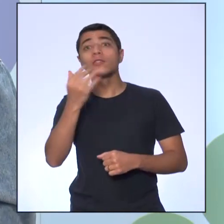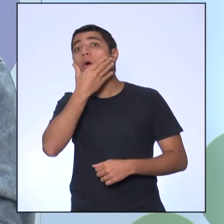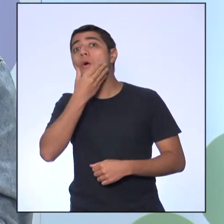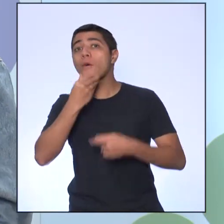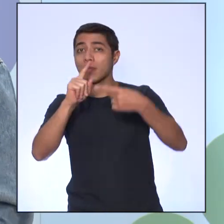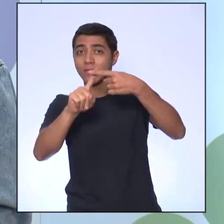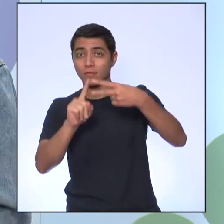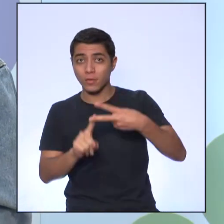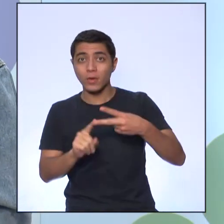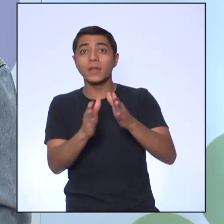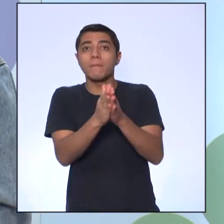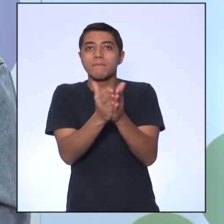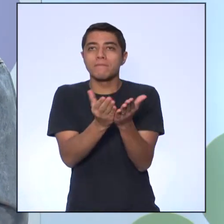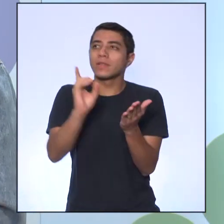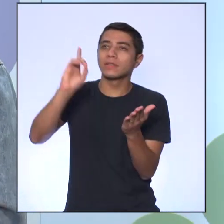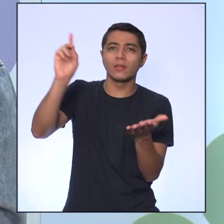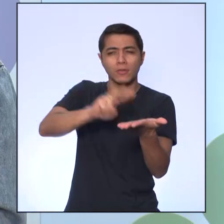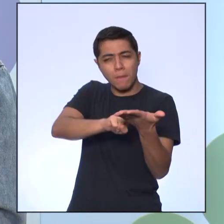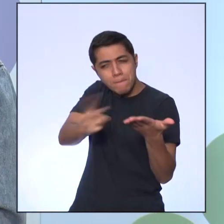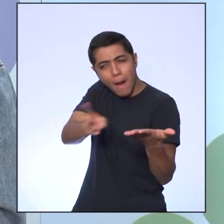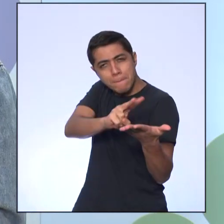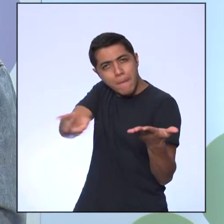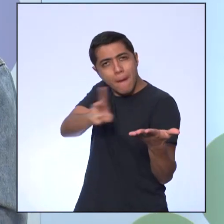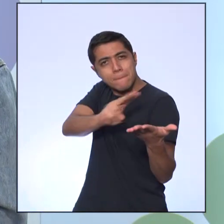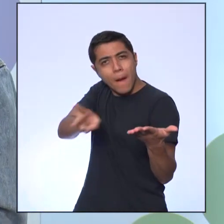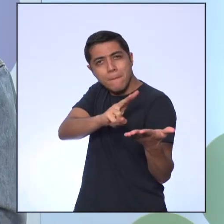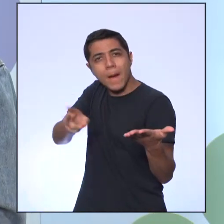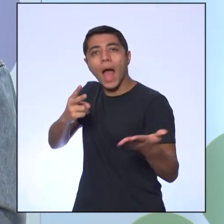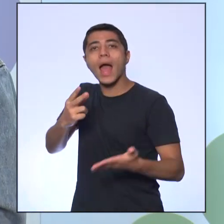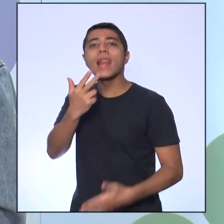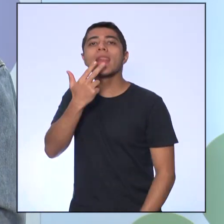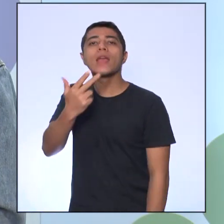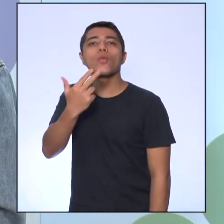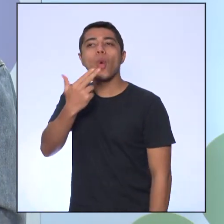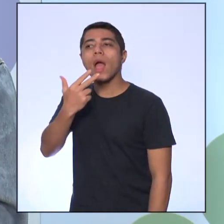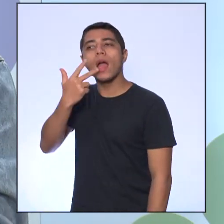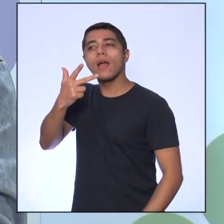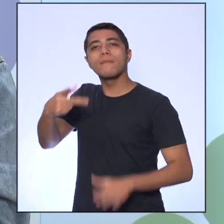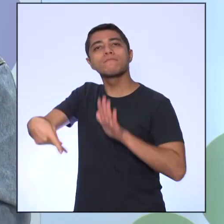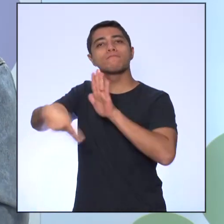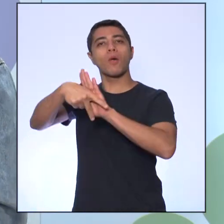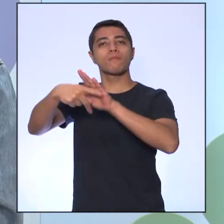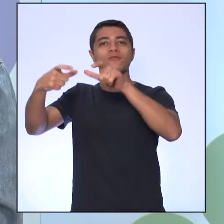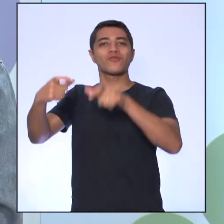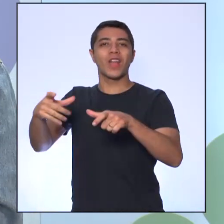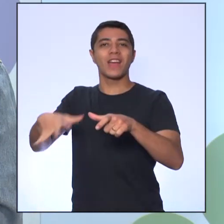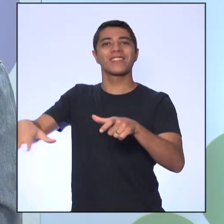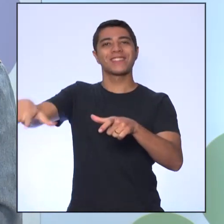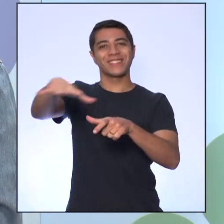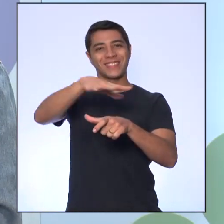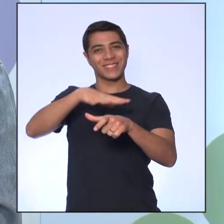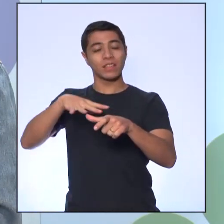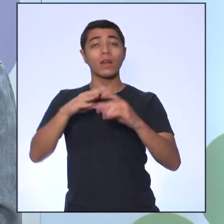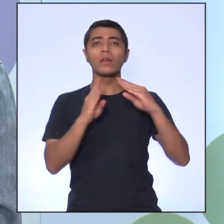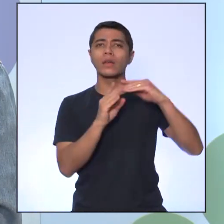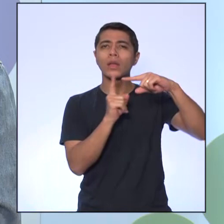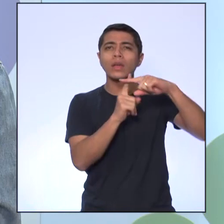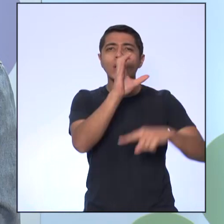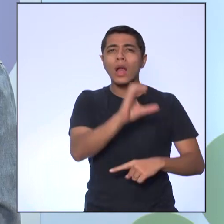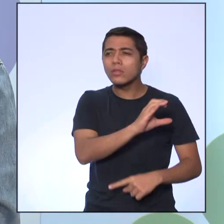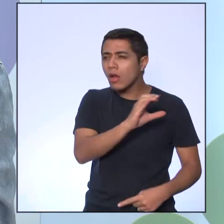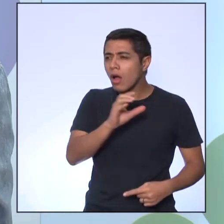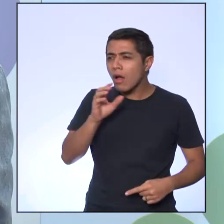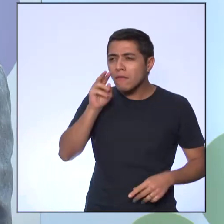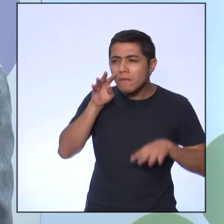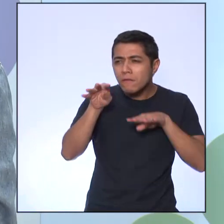Bíblia, todo aquele texto, para suas línguas locais. E isso, para a Igreja Católica, era considerado na época uma grande heresia, tanto